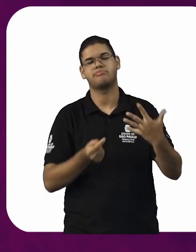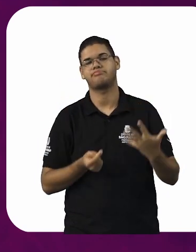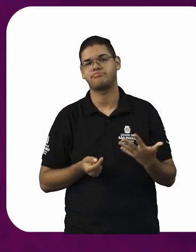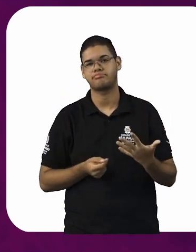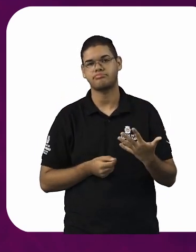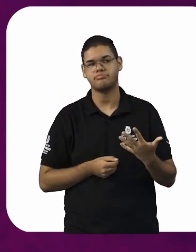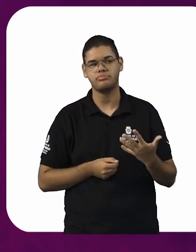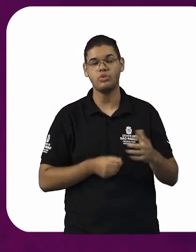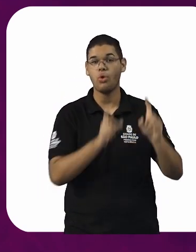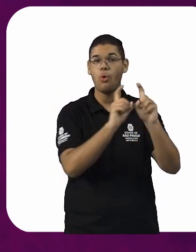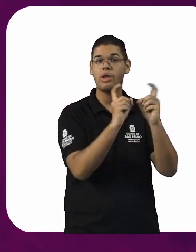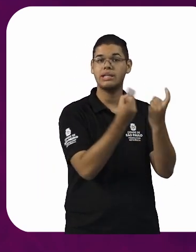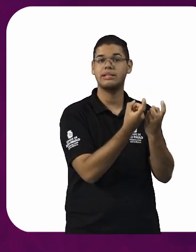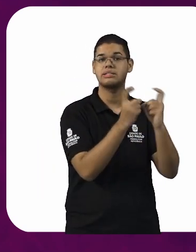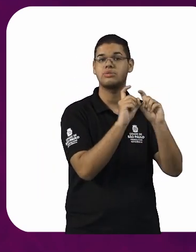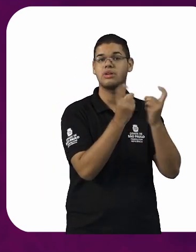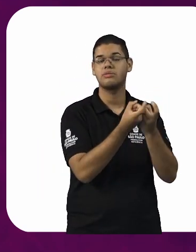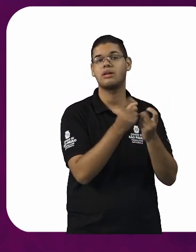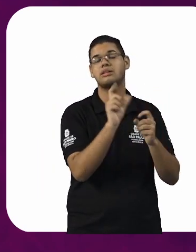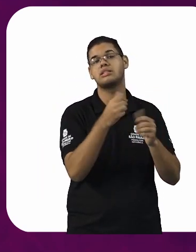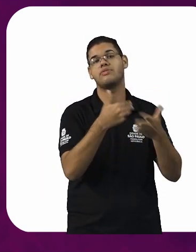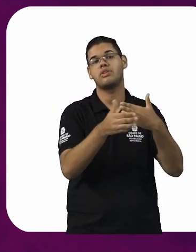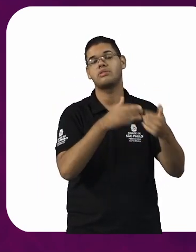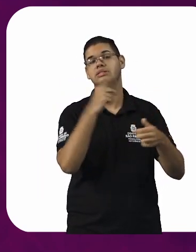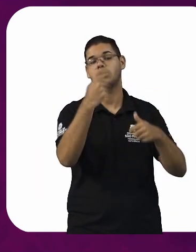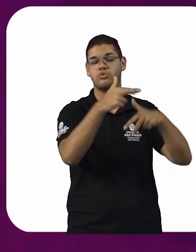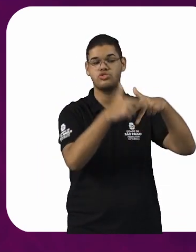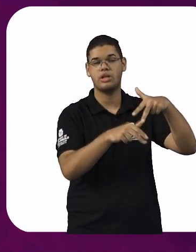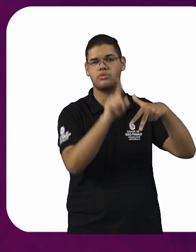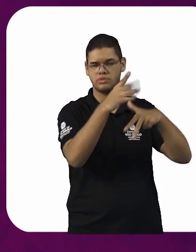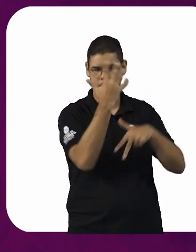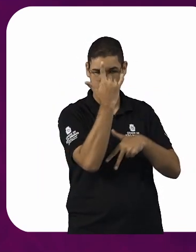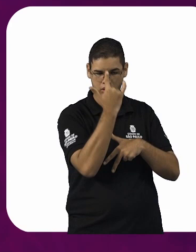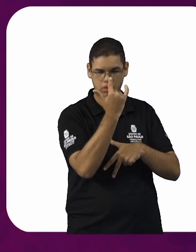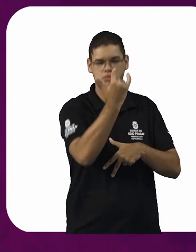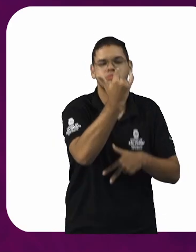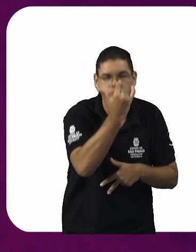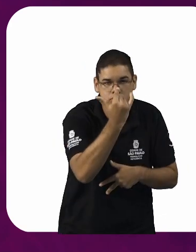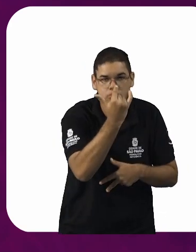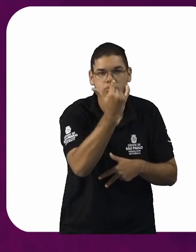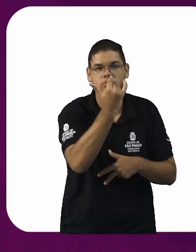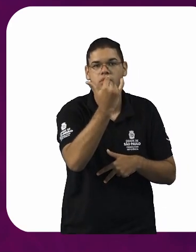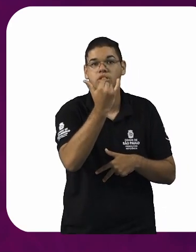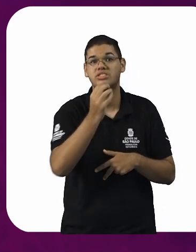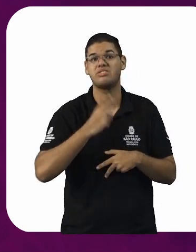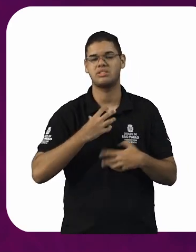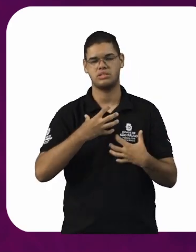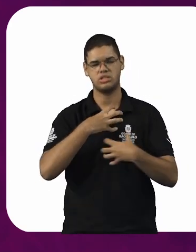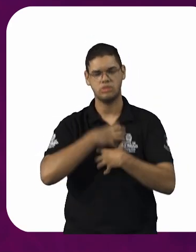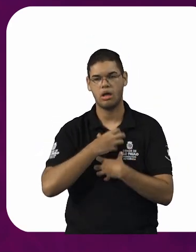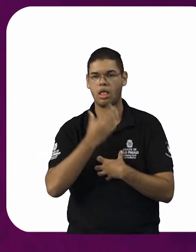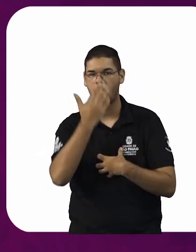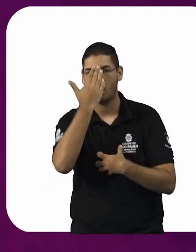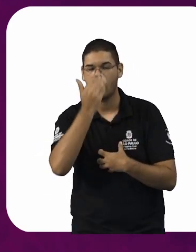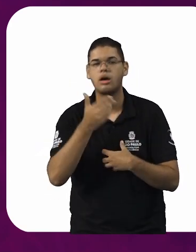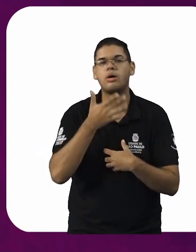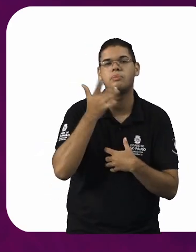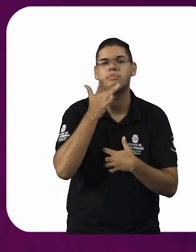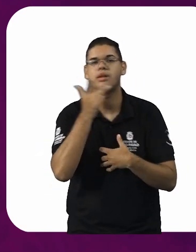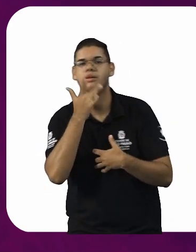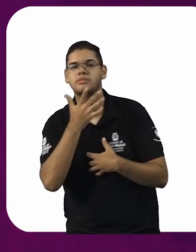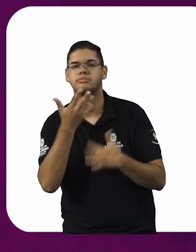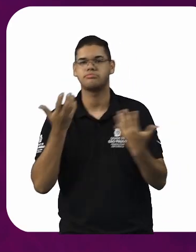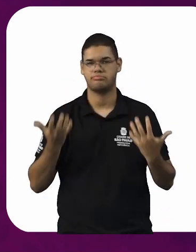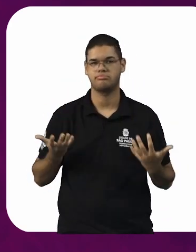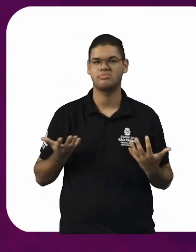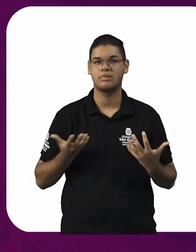se refere ao gênero, ao sexo que te atrai de maneira erótico-afetiva. Então, identidade